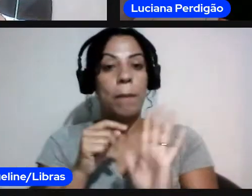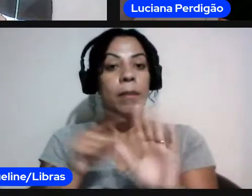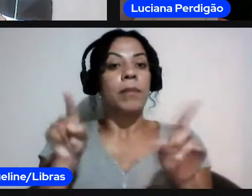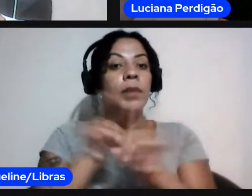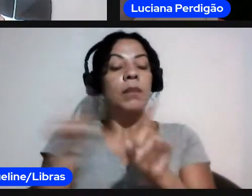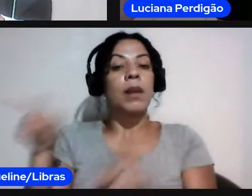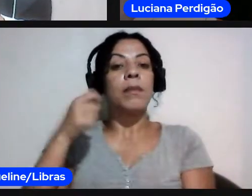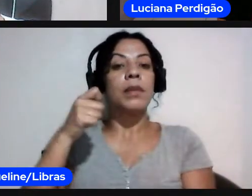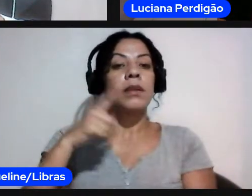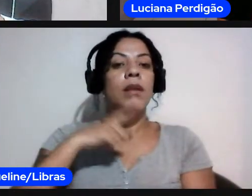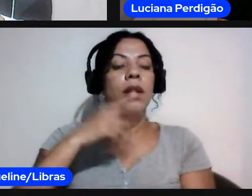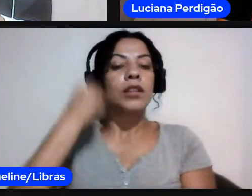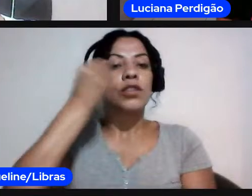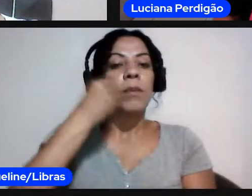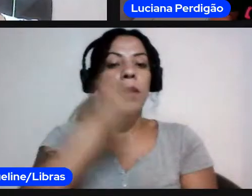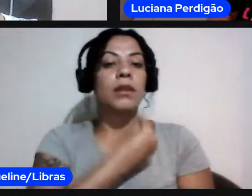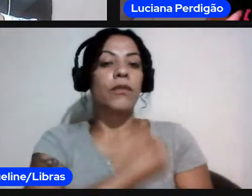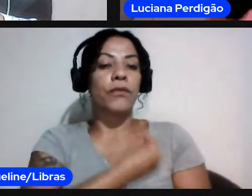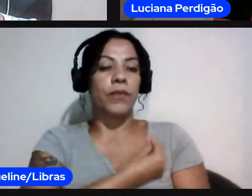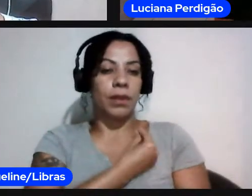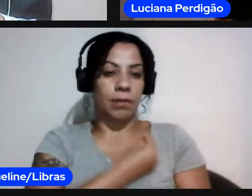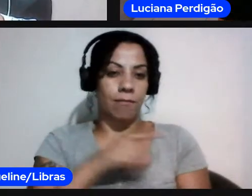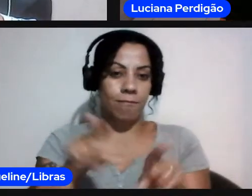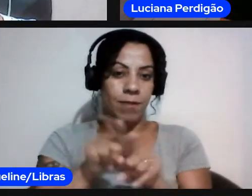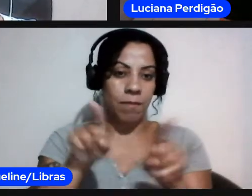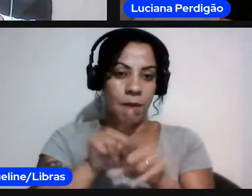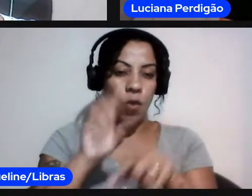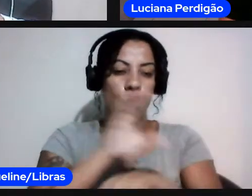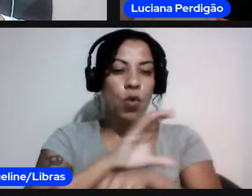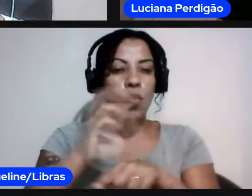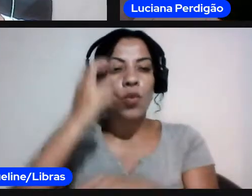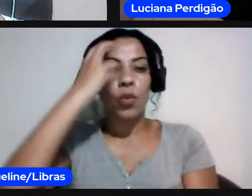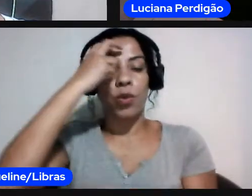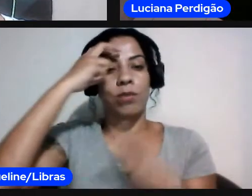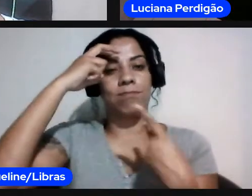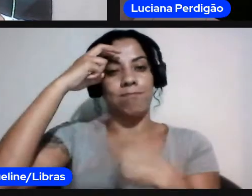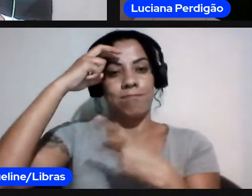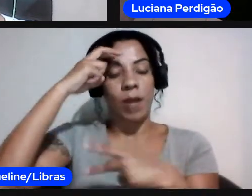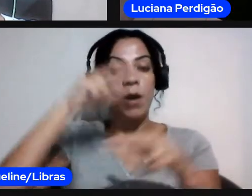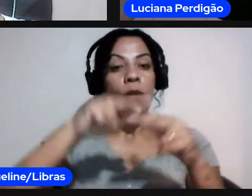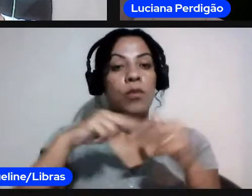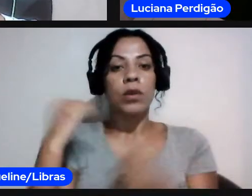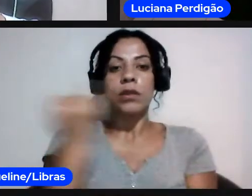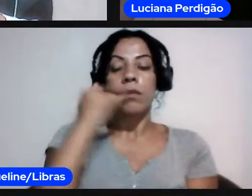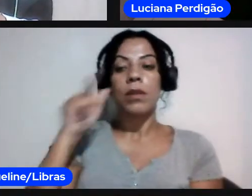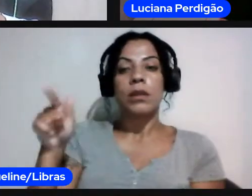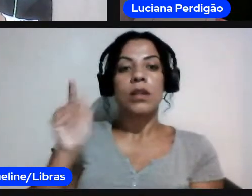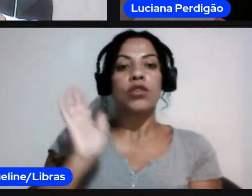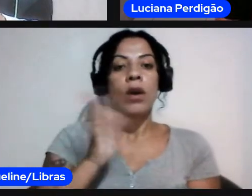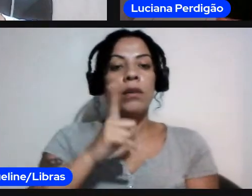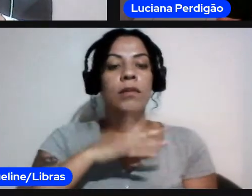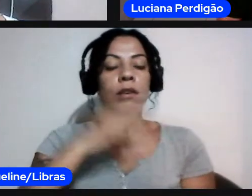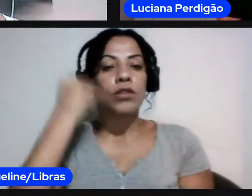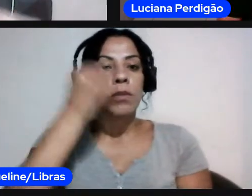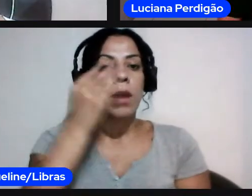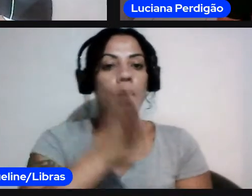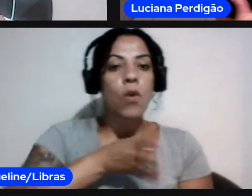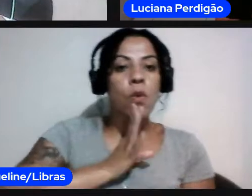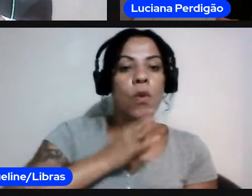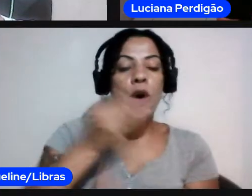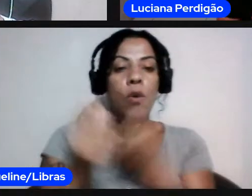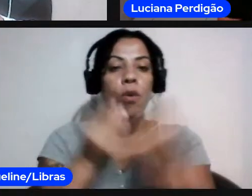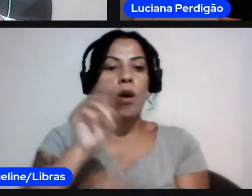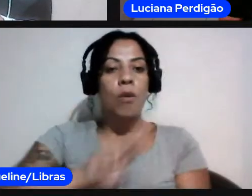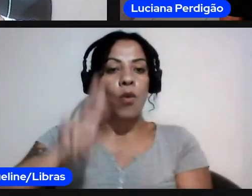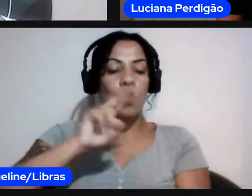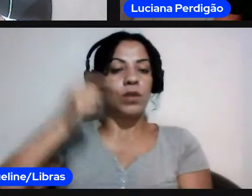vivência cultural também, né? Então, essa bagagem cultural de uso da audiodescrição vai fazer com que a gente